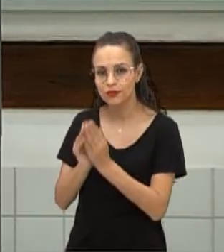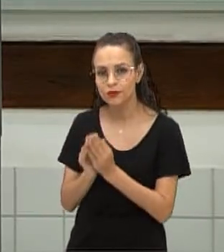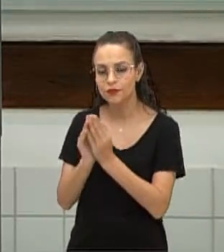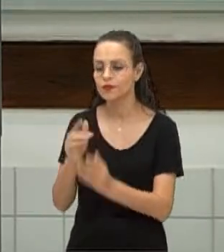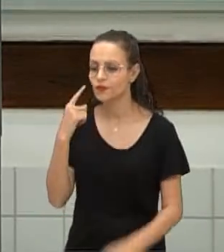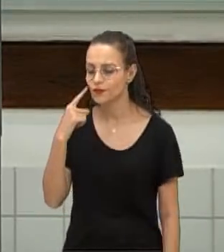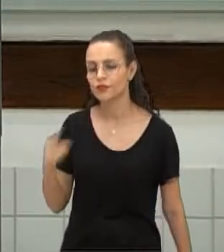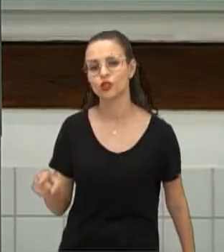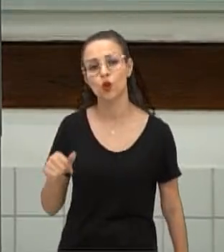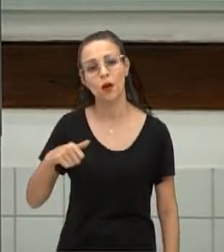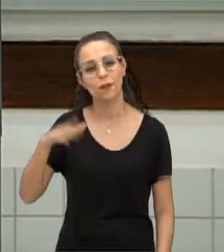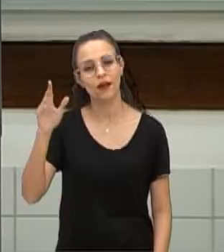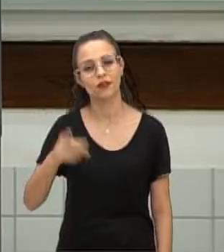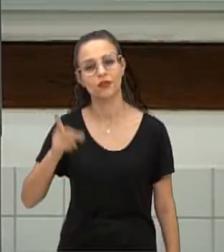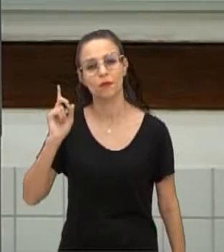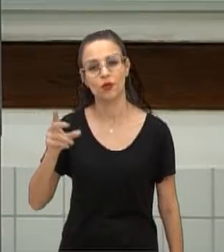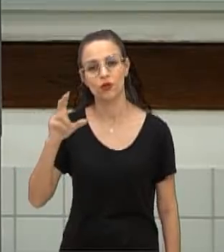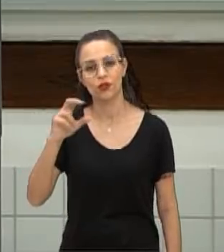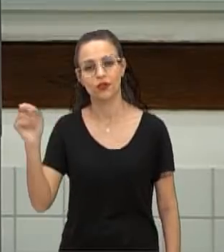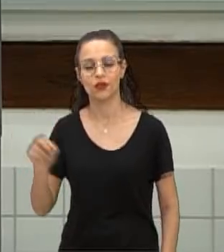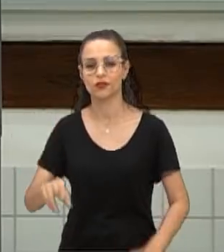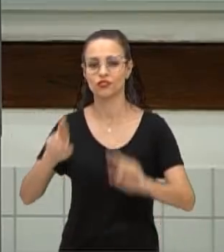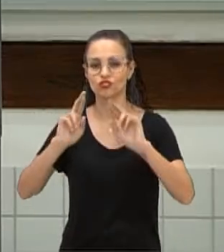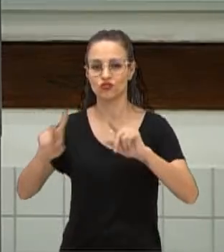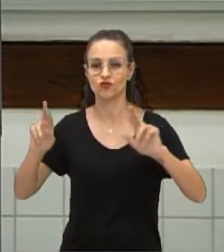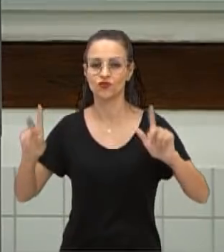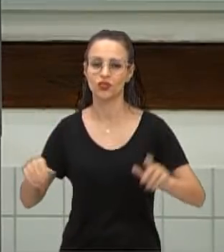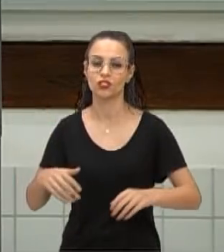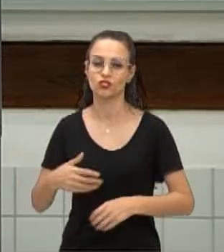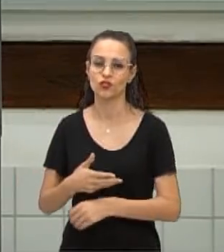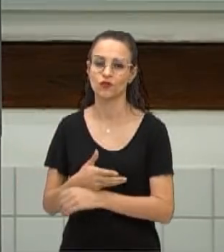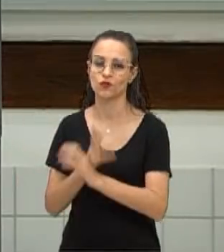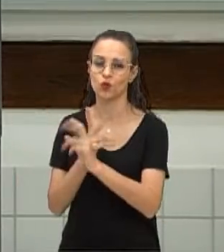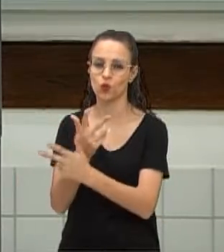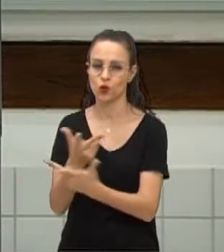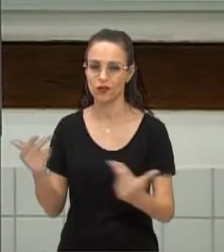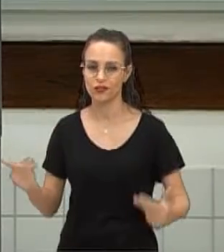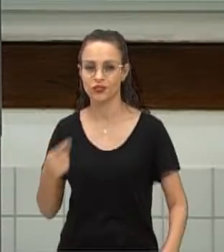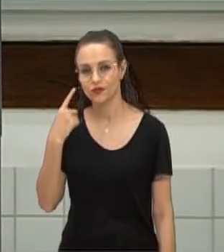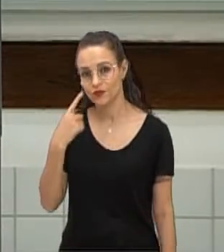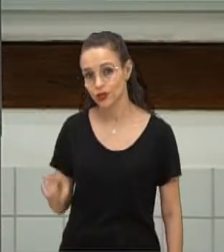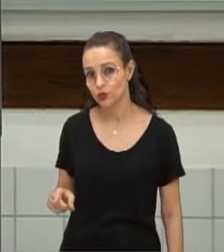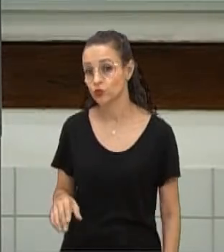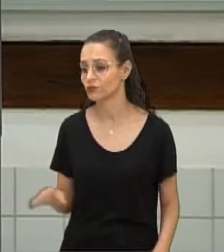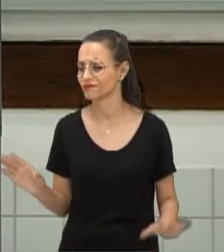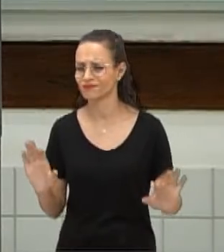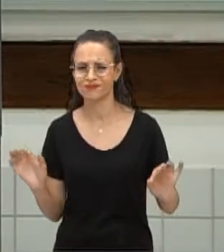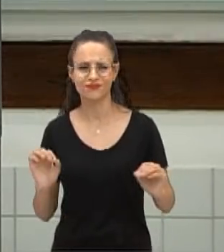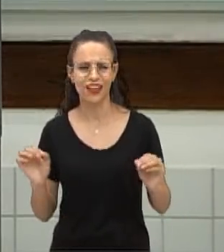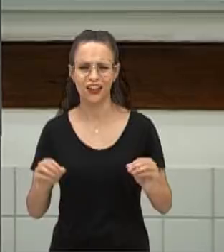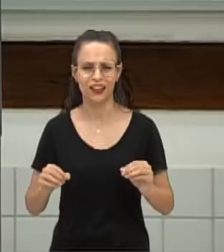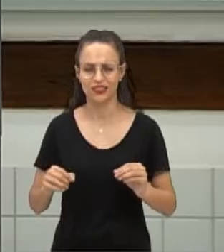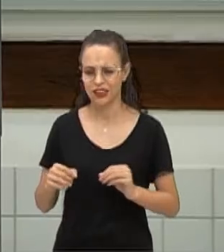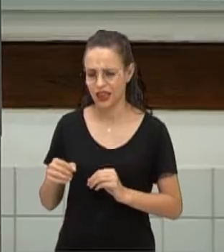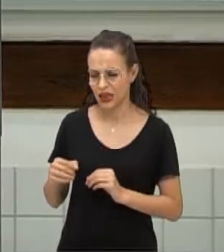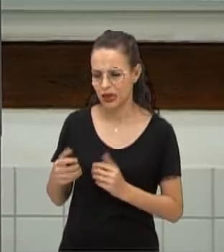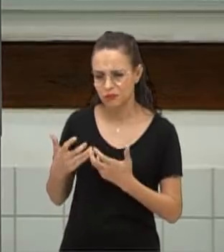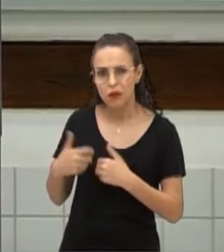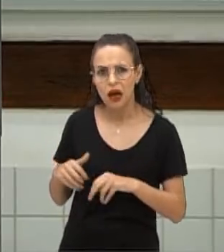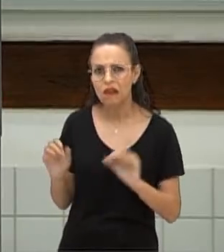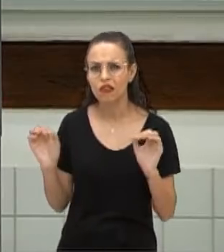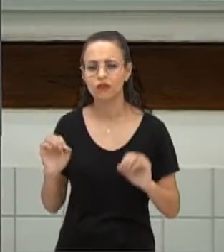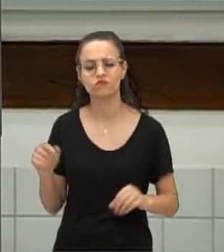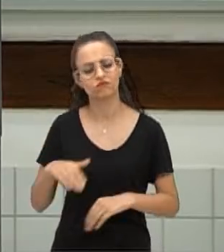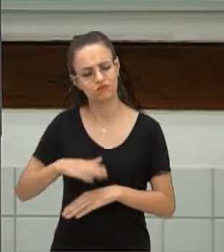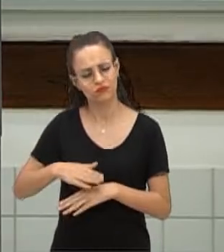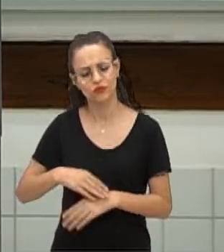identificou mais de 1.500 espécimes fósseis. Ele conseguiu identificar, sem nenhum aparelho muito sofisticado. Ele